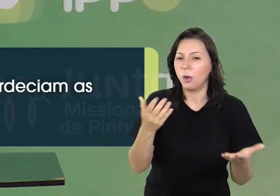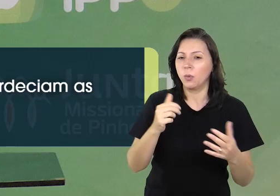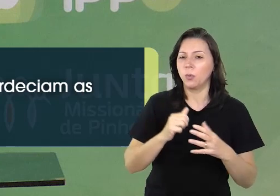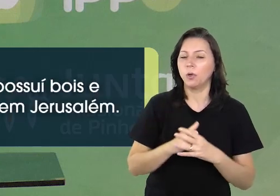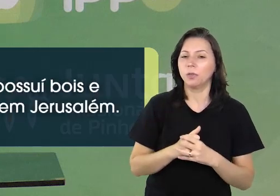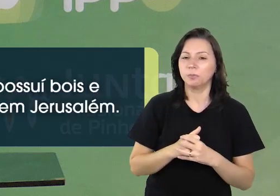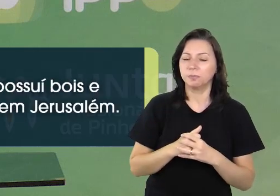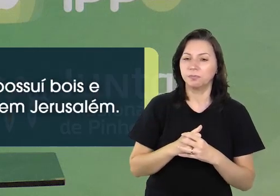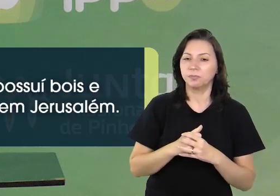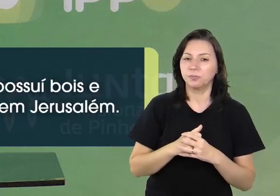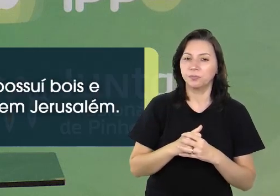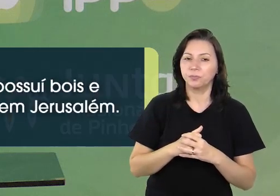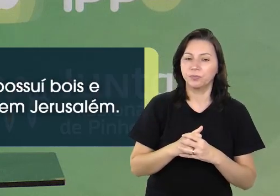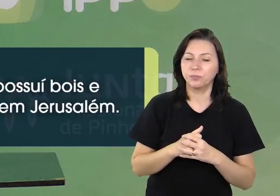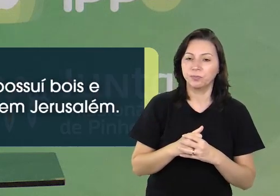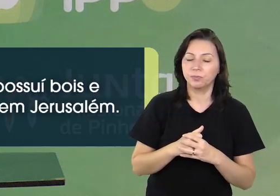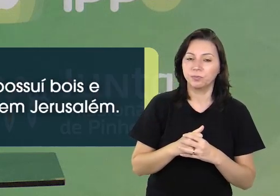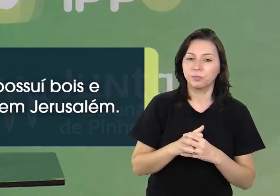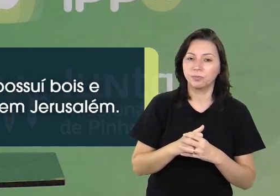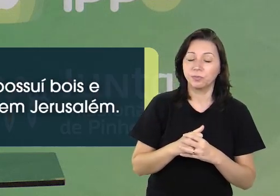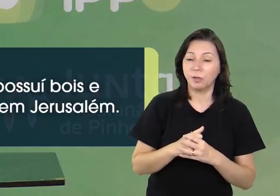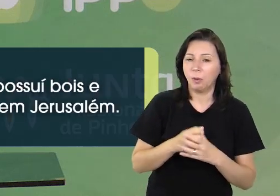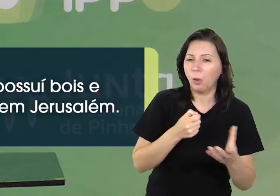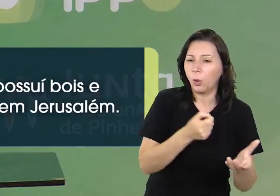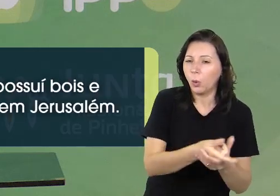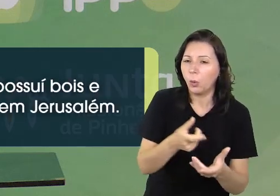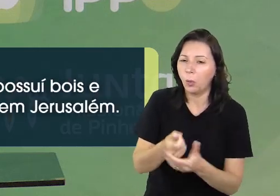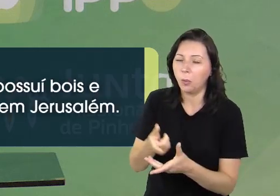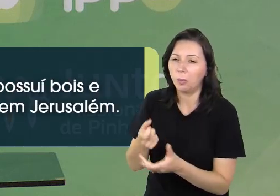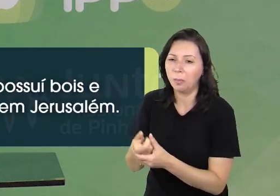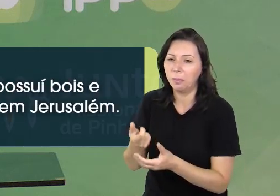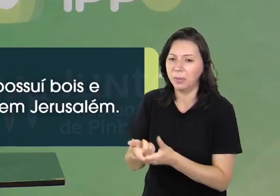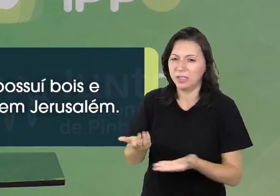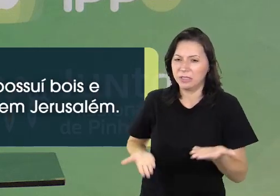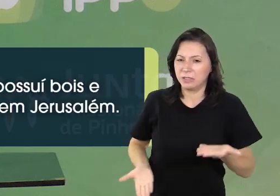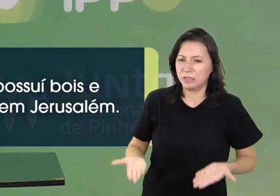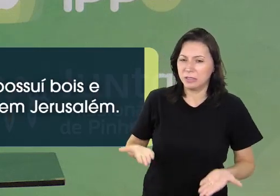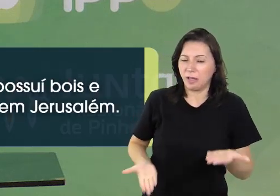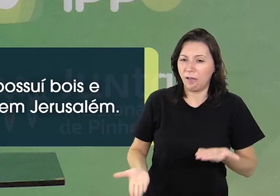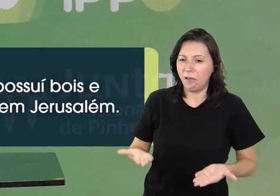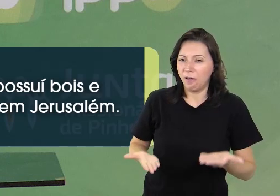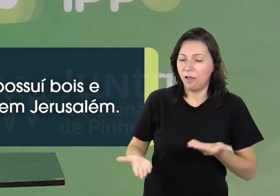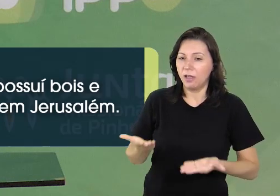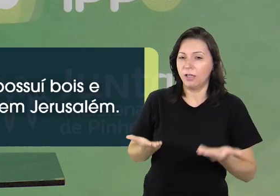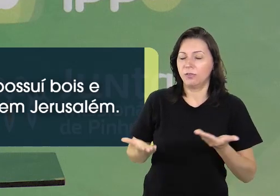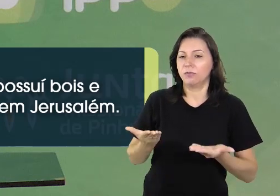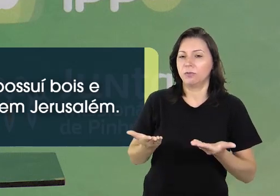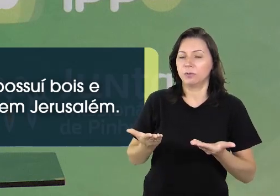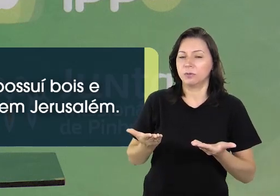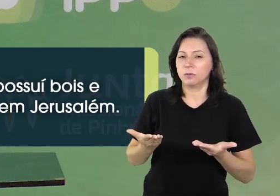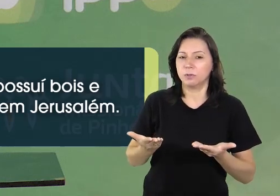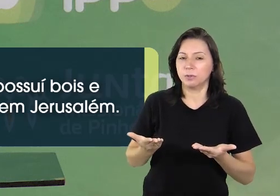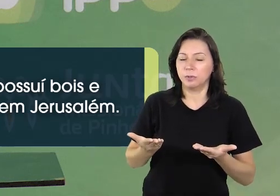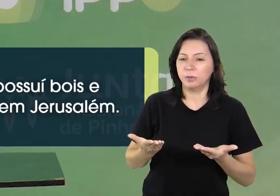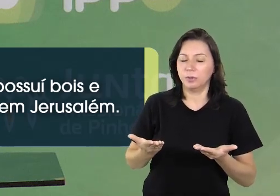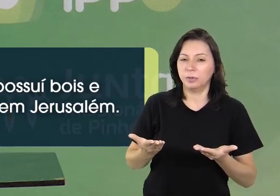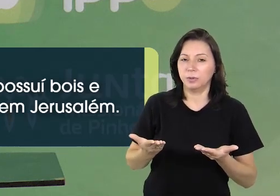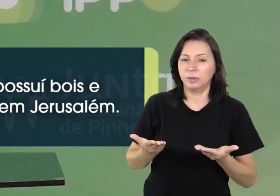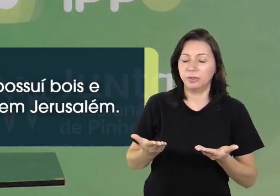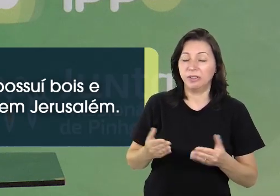as árvores comprei servos e servas e tive servos nascidos em casa e também